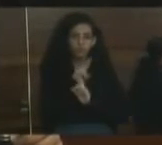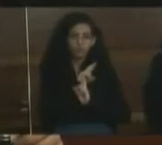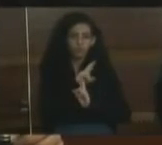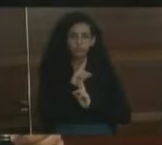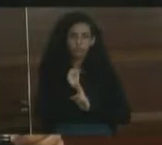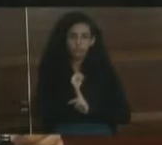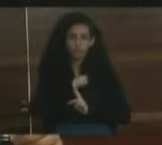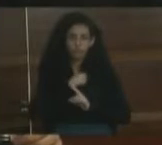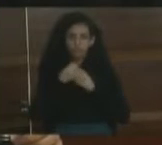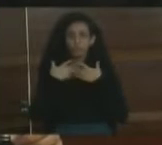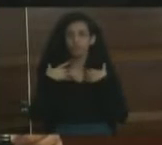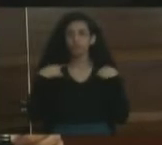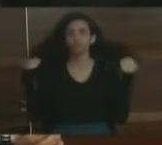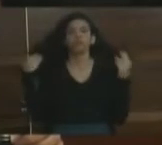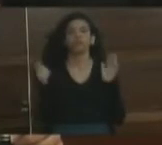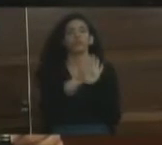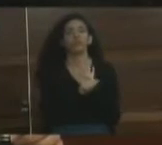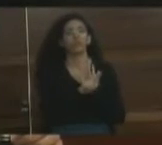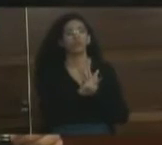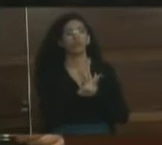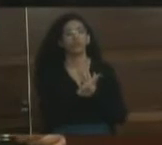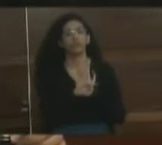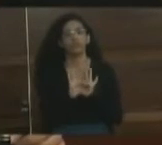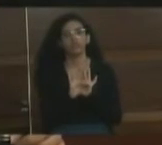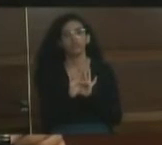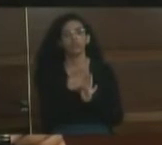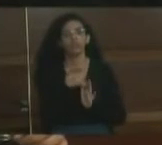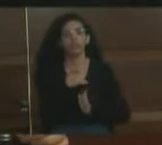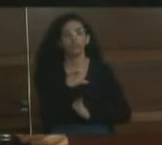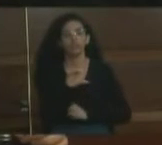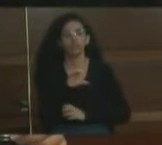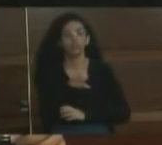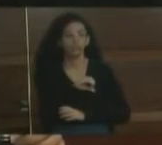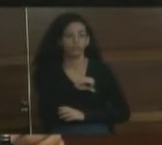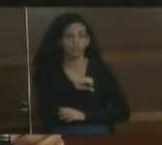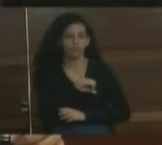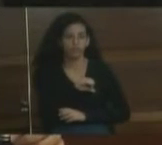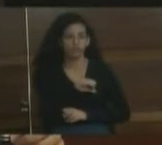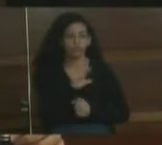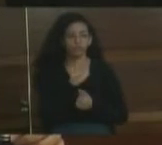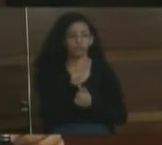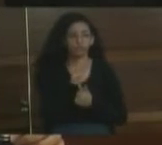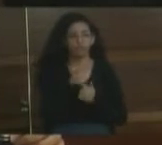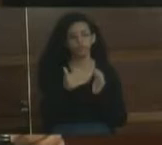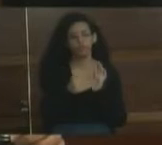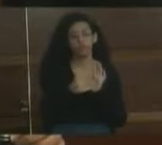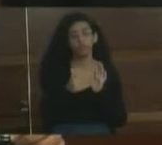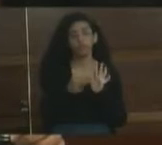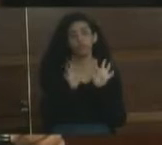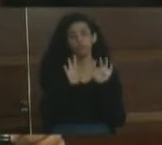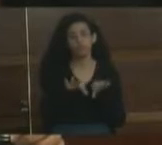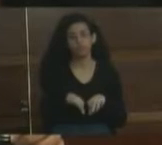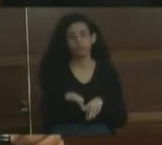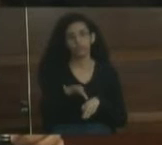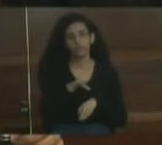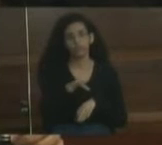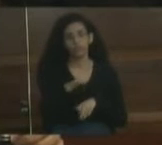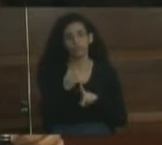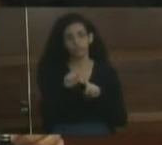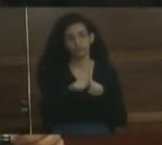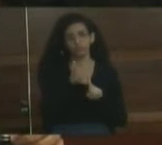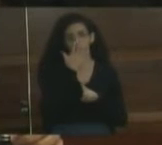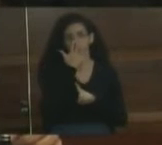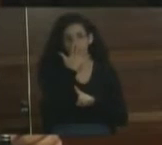101 de 2.000 artigo no parque quatro e até o final dos meses de fevereiro março e setembro o poder executivo demonstrará